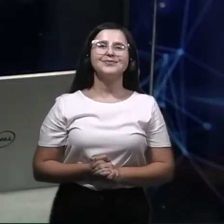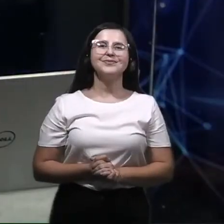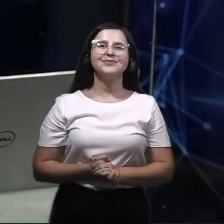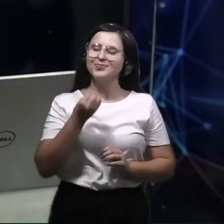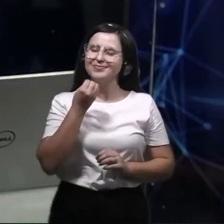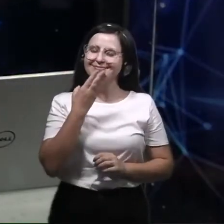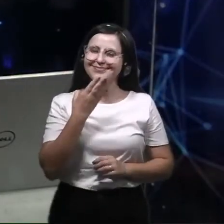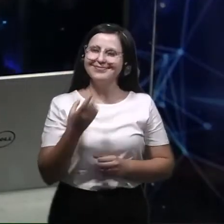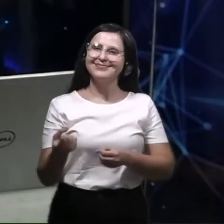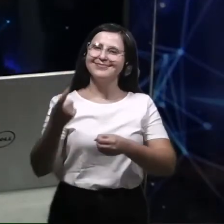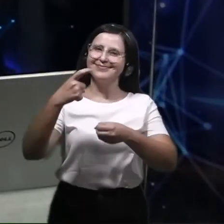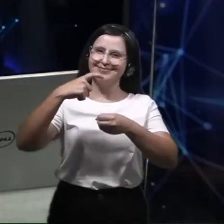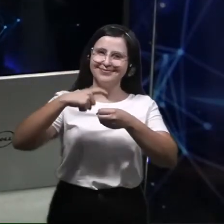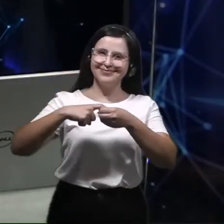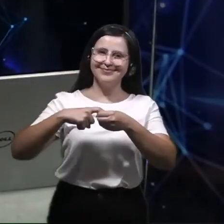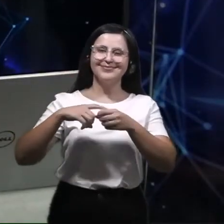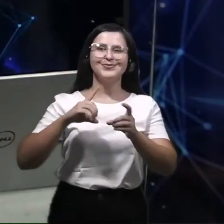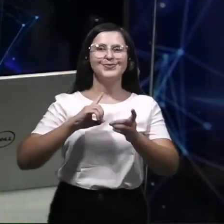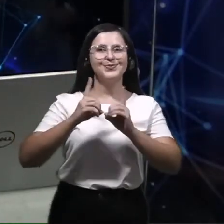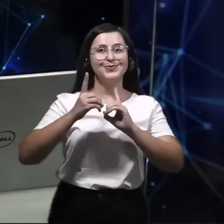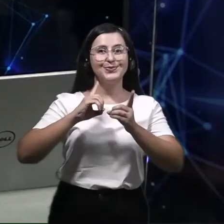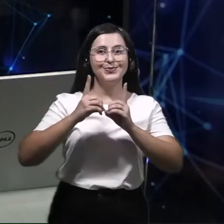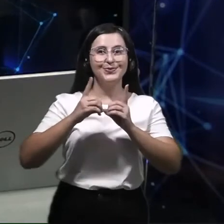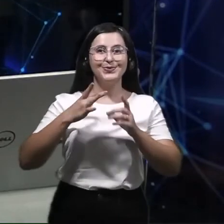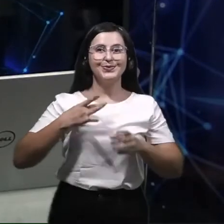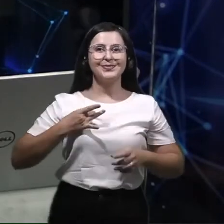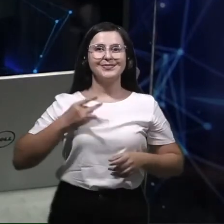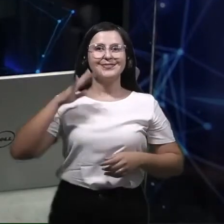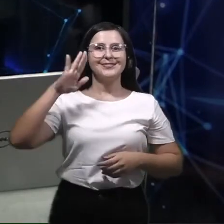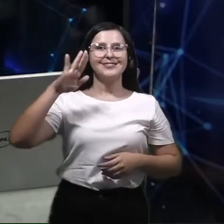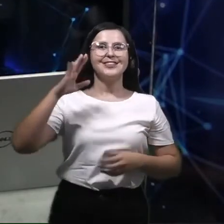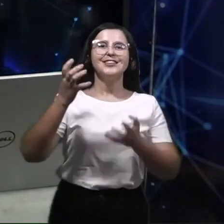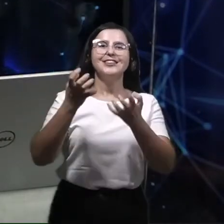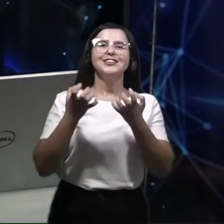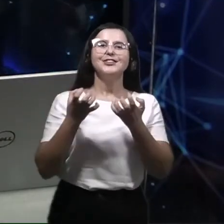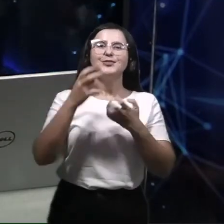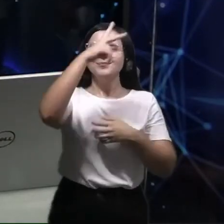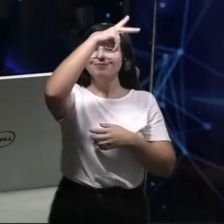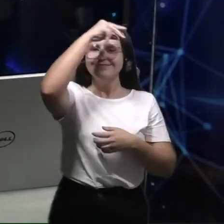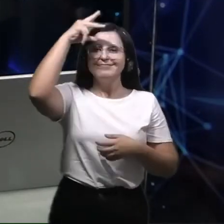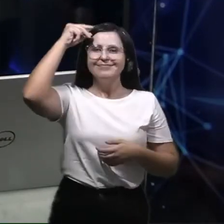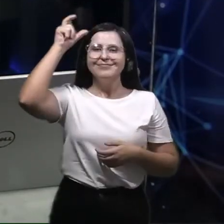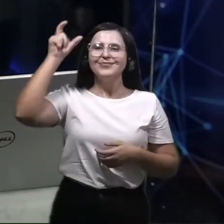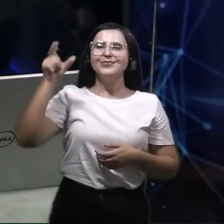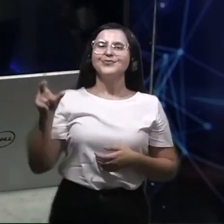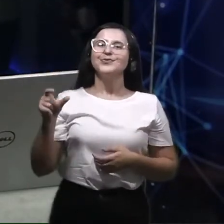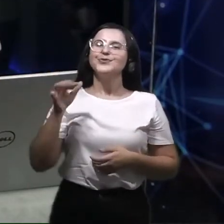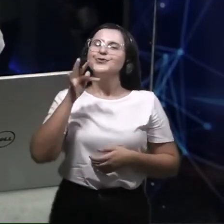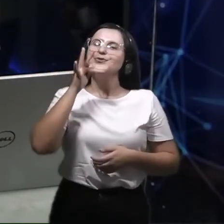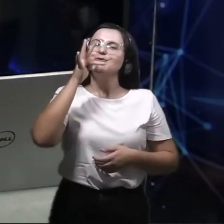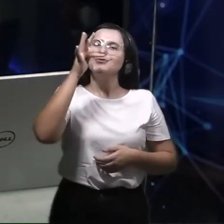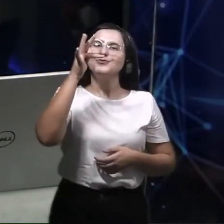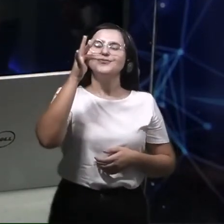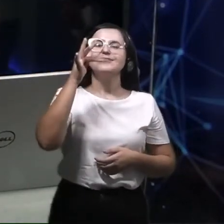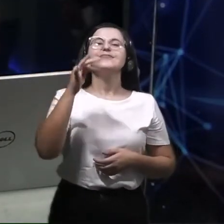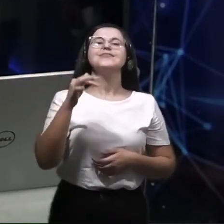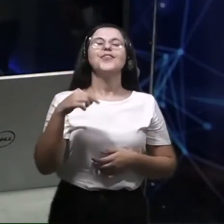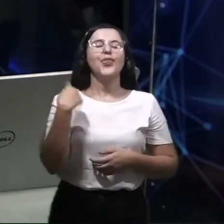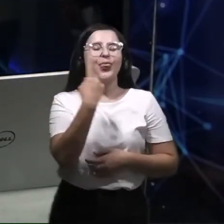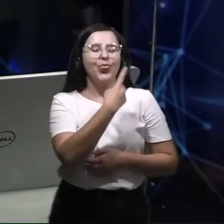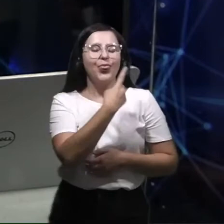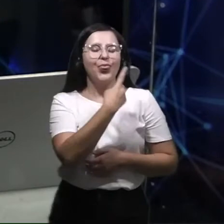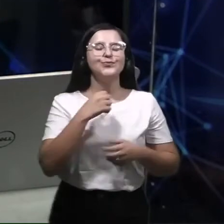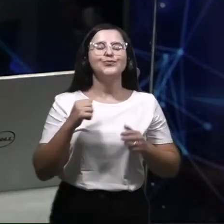Bem, estamos de volta. Esse é o debate com os candidatos a prefeito de Brejo da Madre de Deus e essa é a colaboração do Santa Cruz Online, dos portais parceiros,